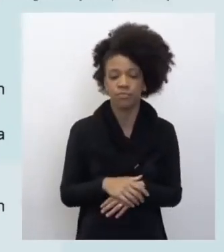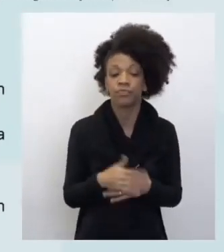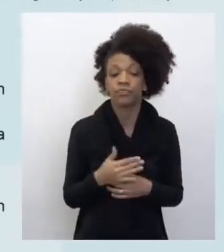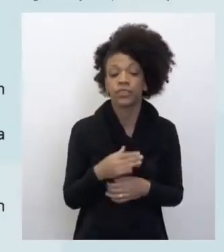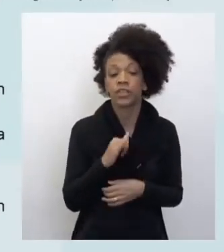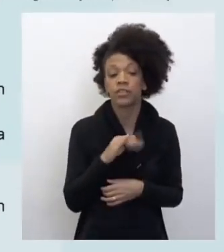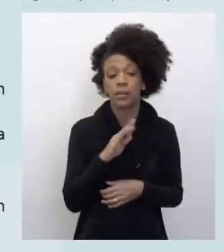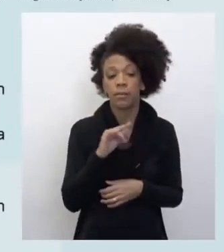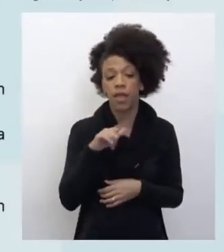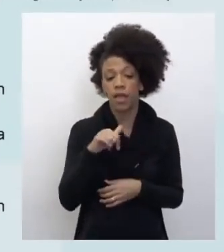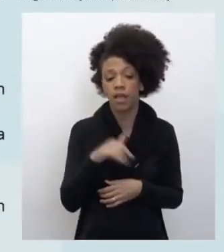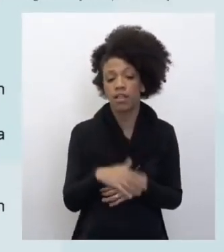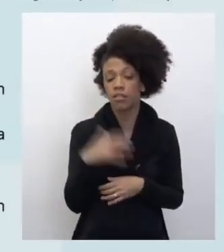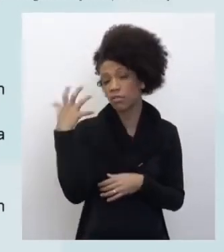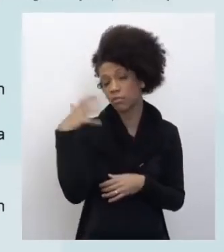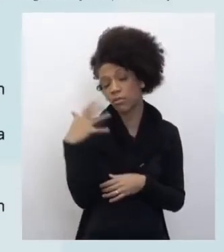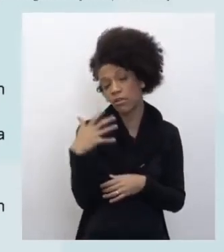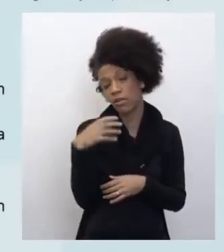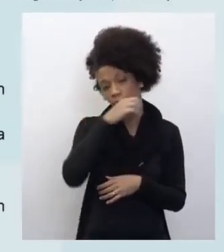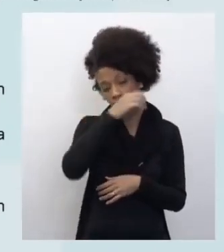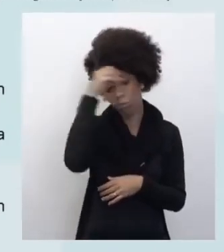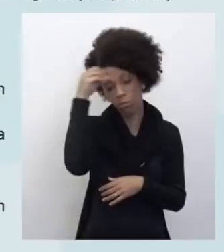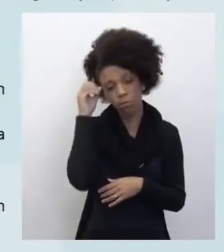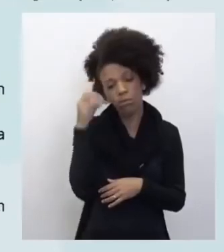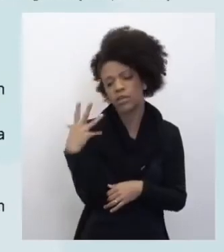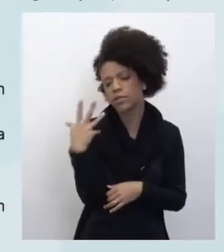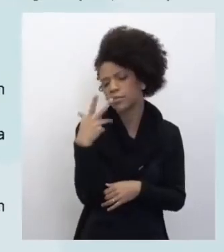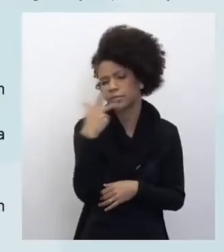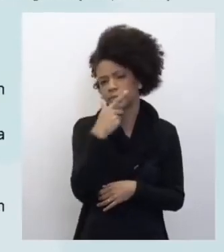enamorada, inocente, vaidosa e muito bela,